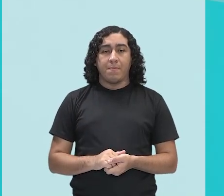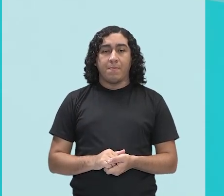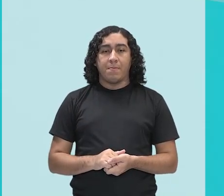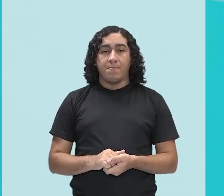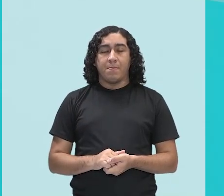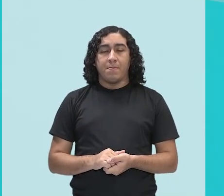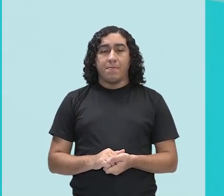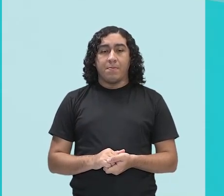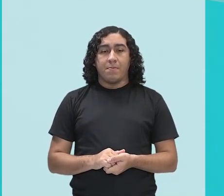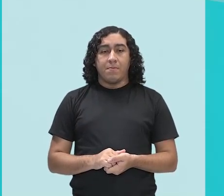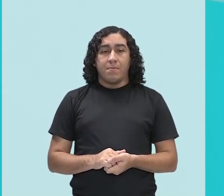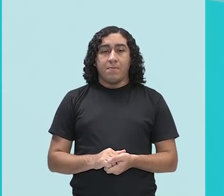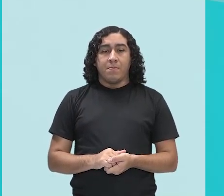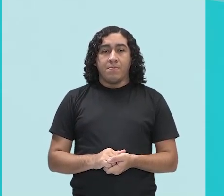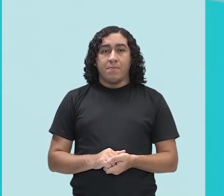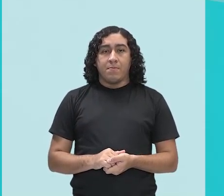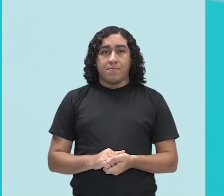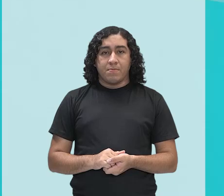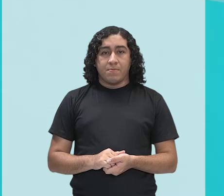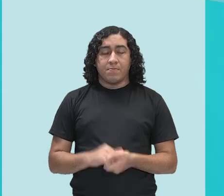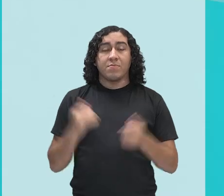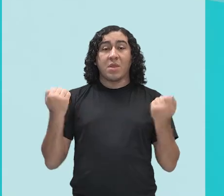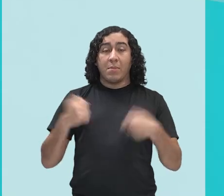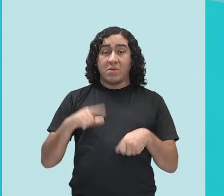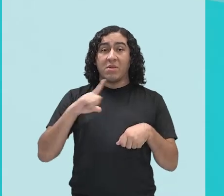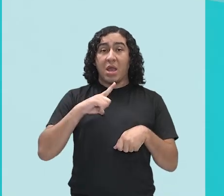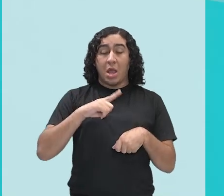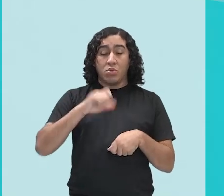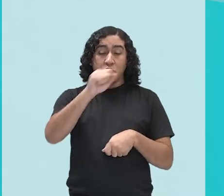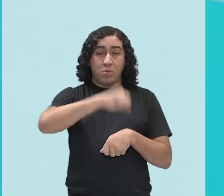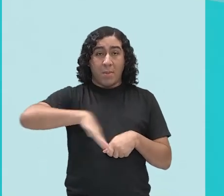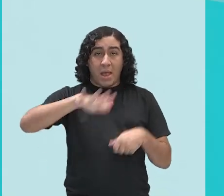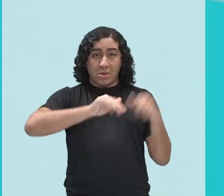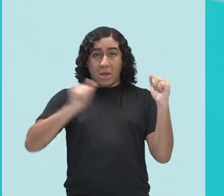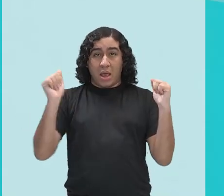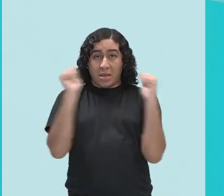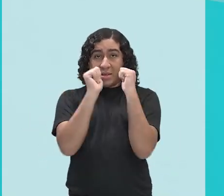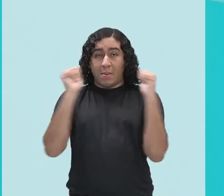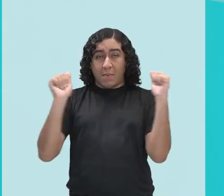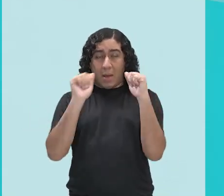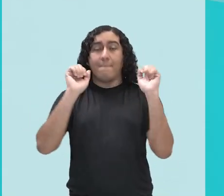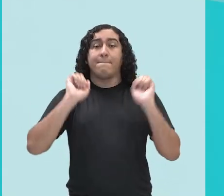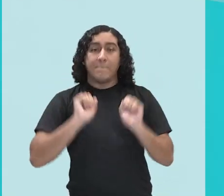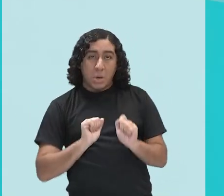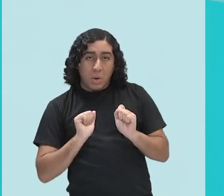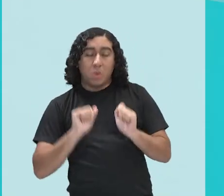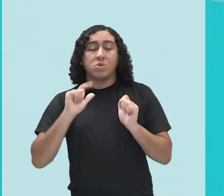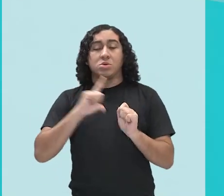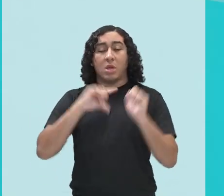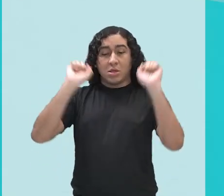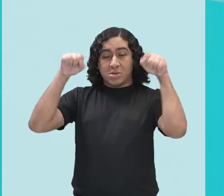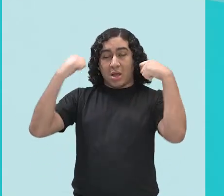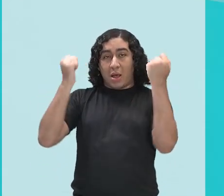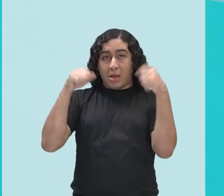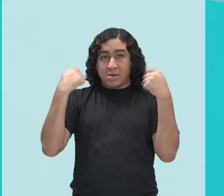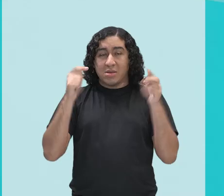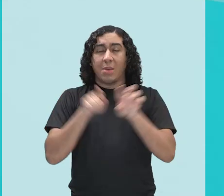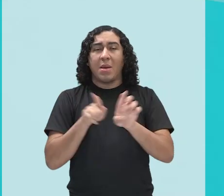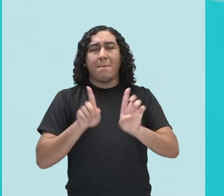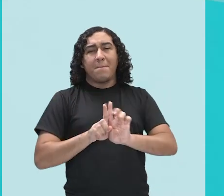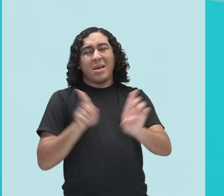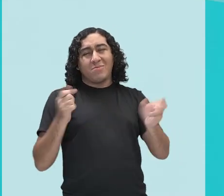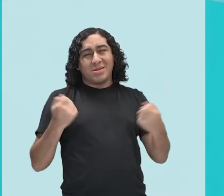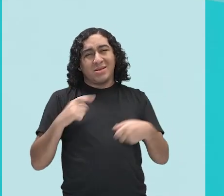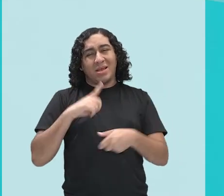uma ginástica de exercícios na academia, certo? Você pode ingressar numa academia, só que tem que